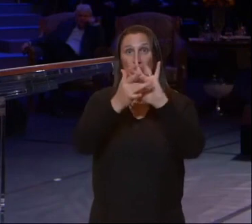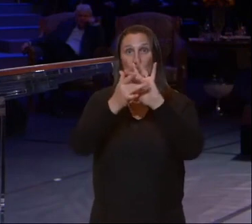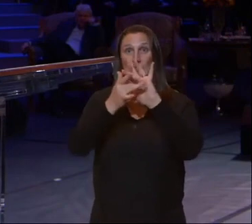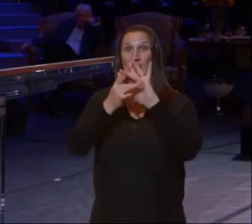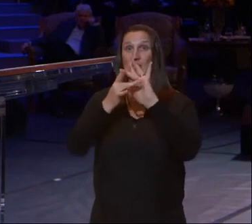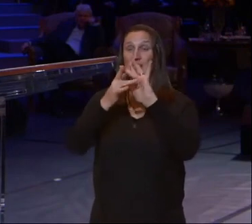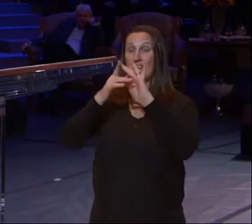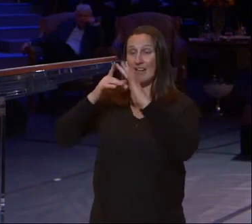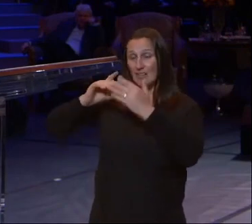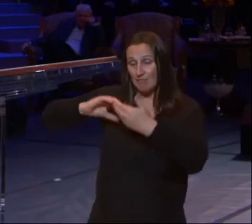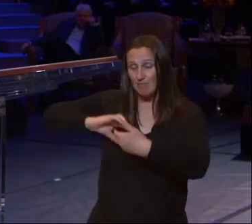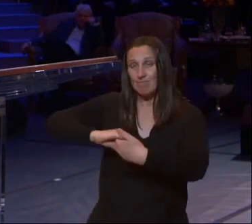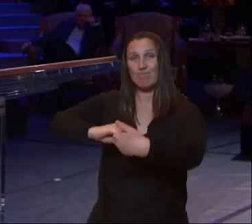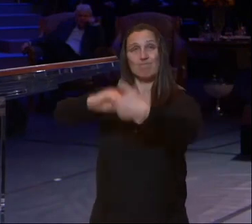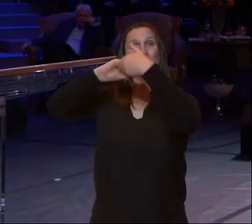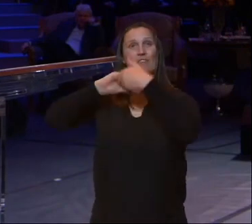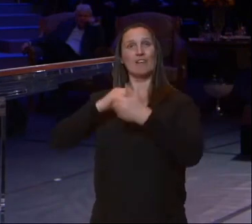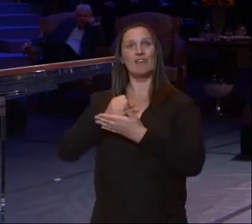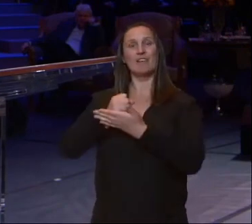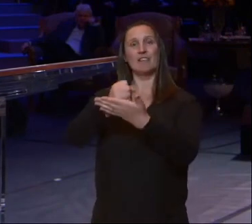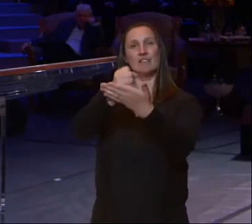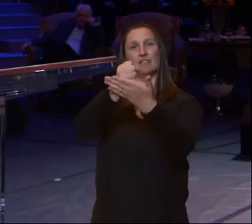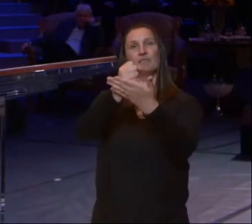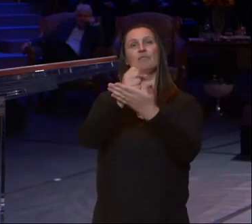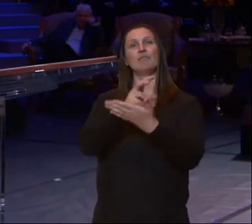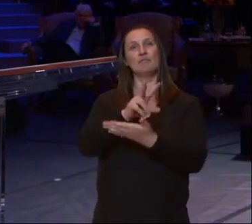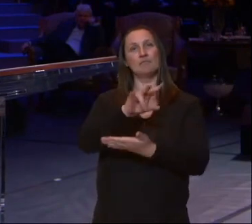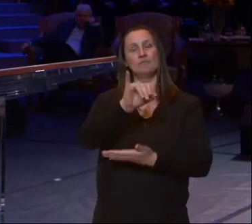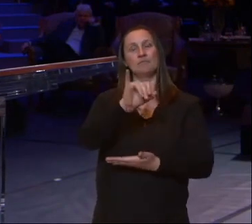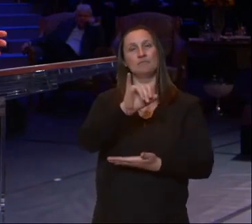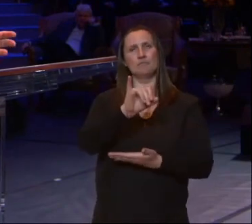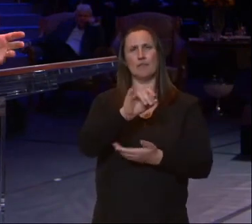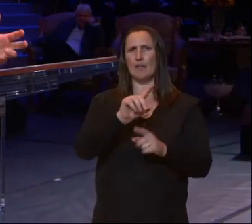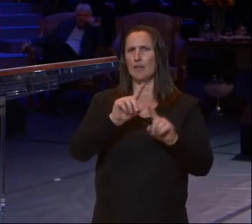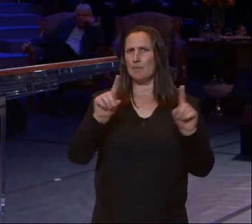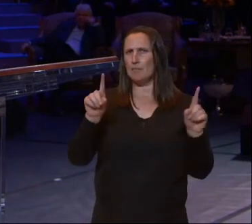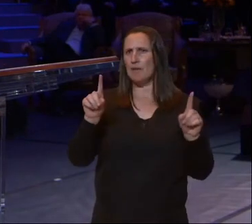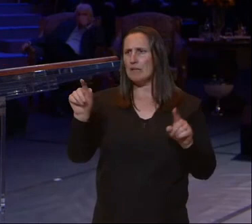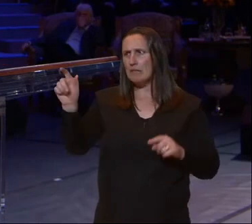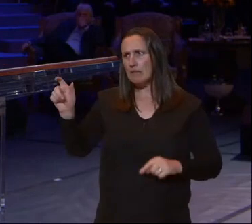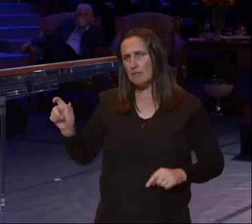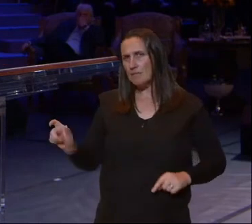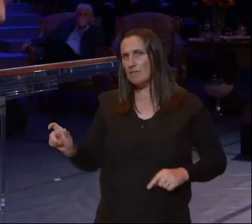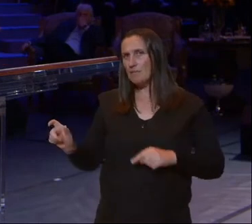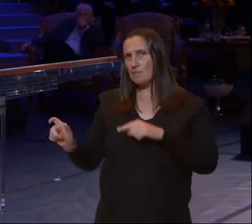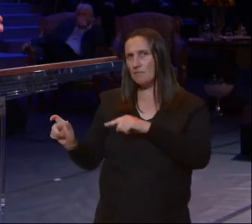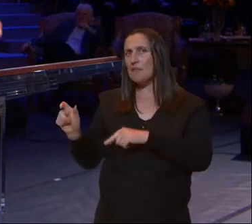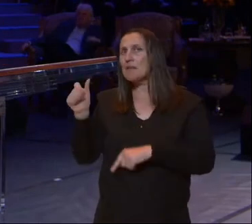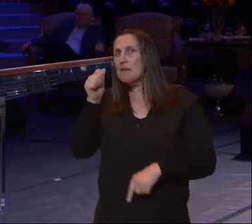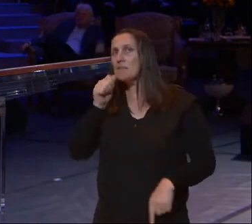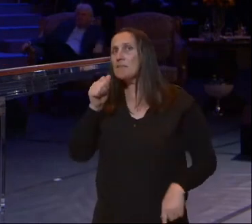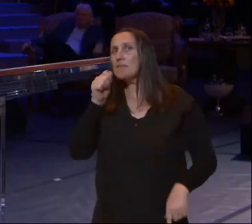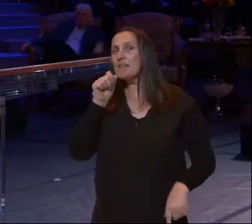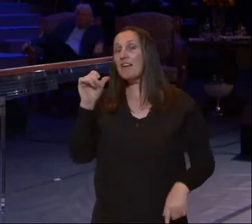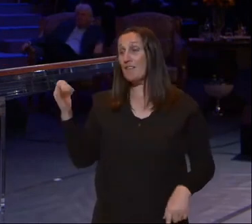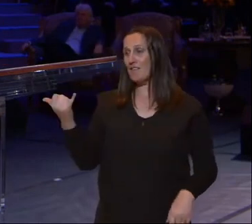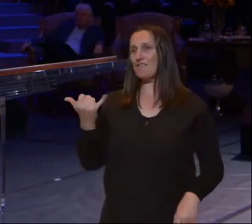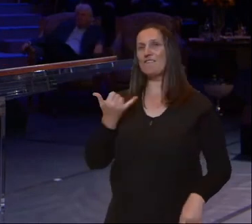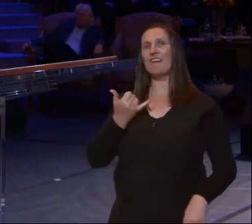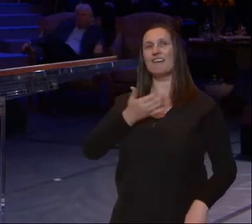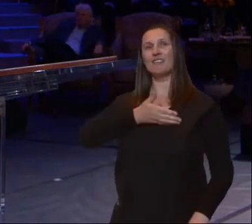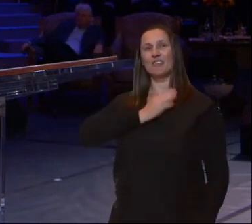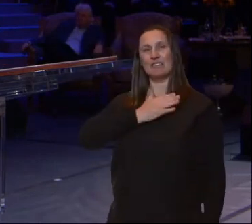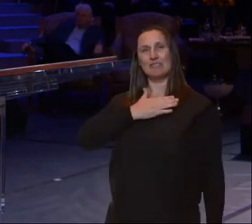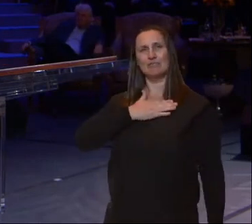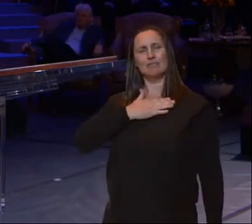Você precisa de um resgatador. Mas a situação daquela mulher também fala ao meu coração, porque ela